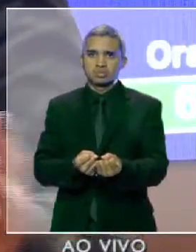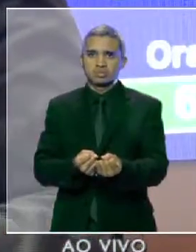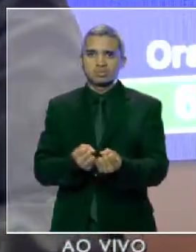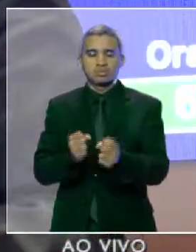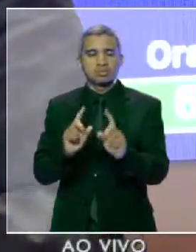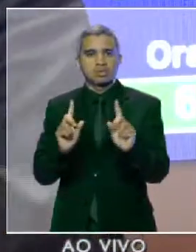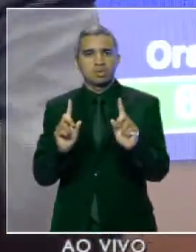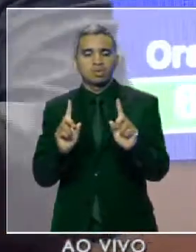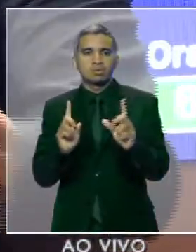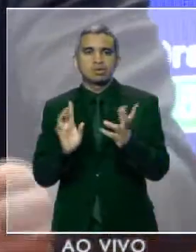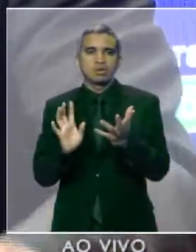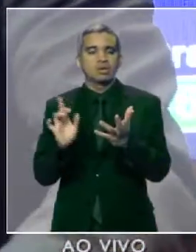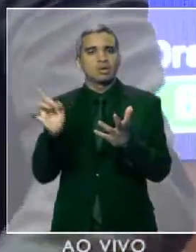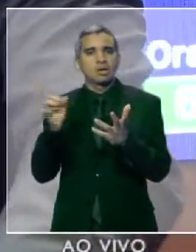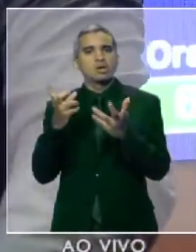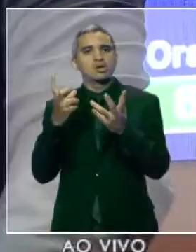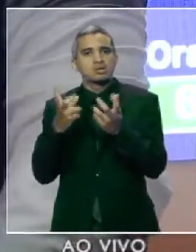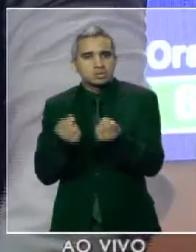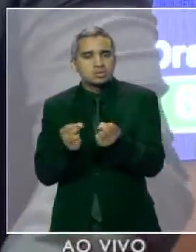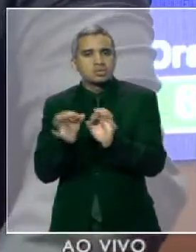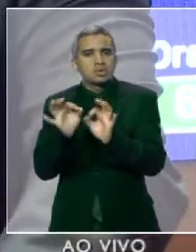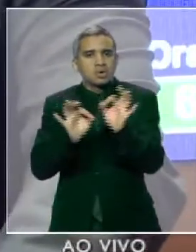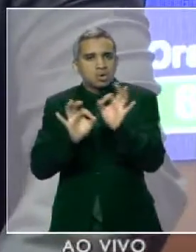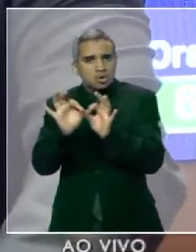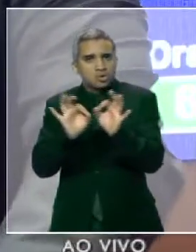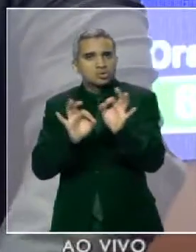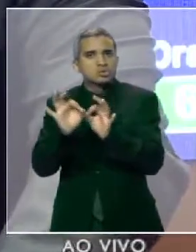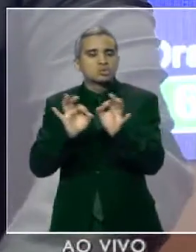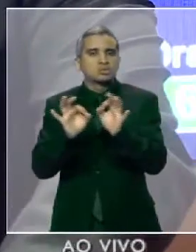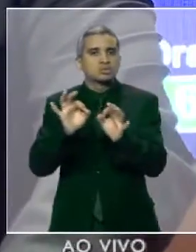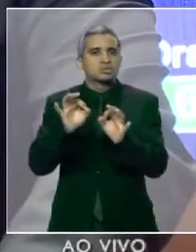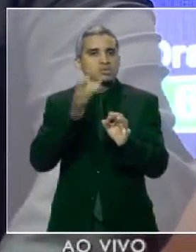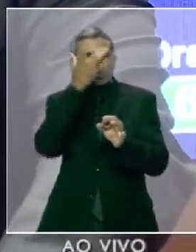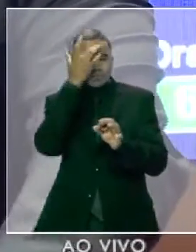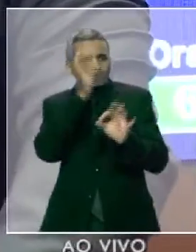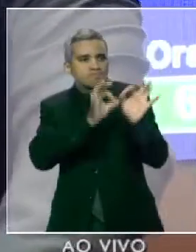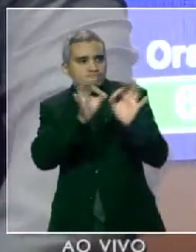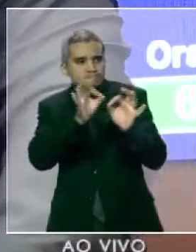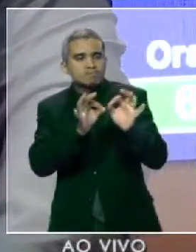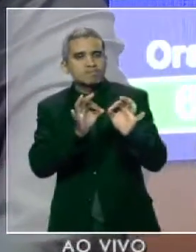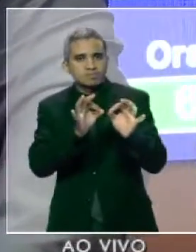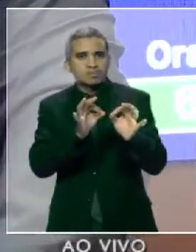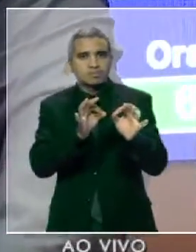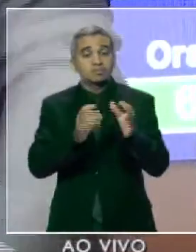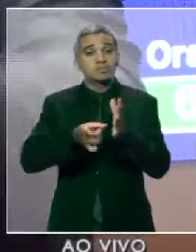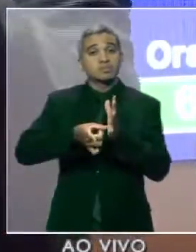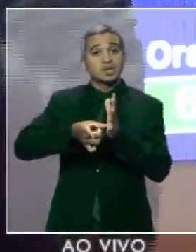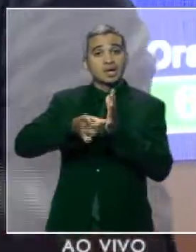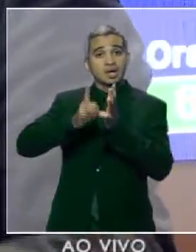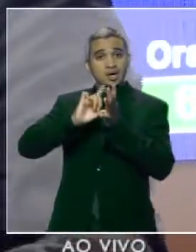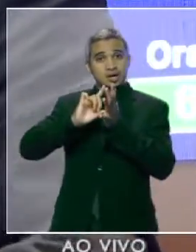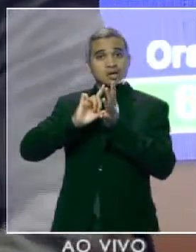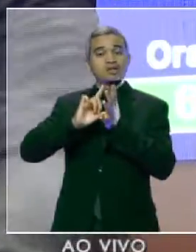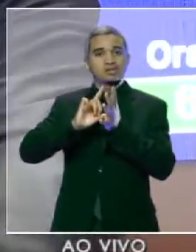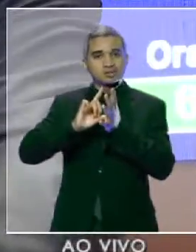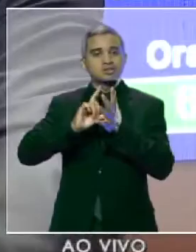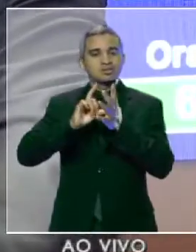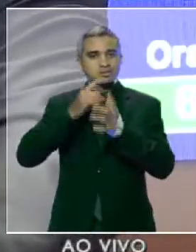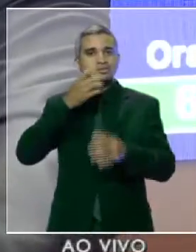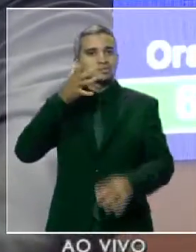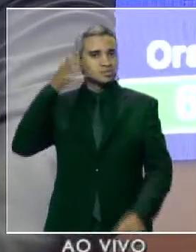condição, essa organização do evento. Tanto que falou antes, como foi